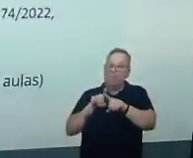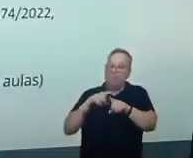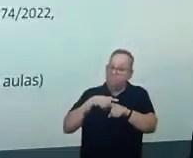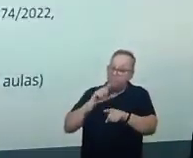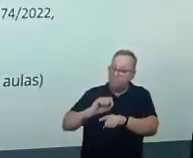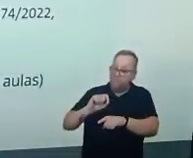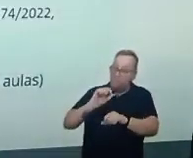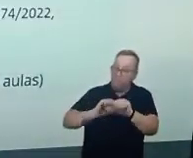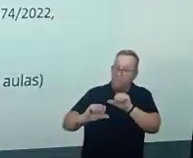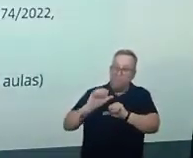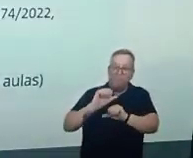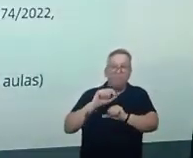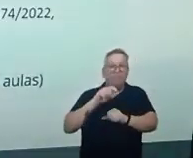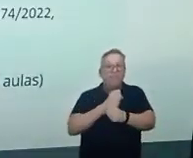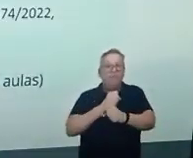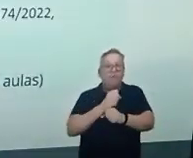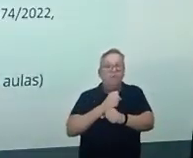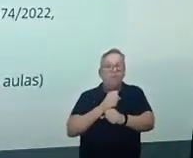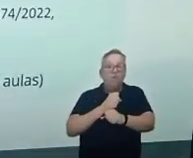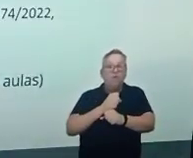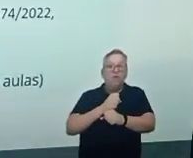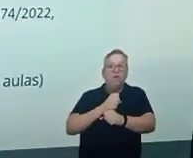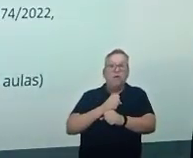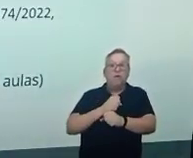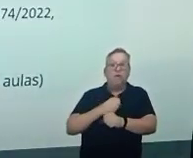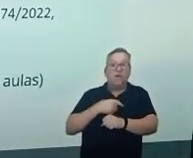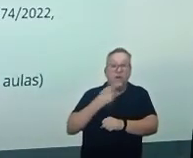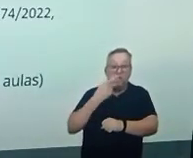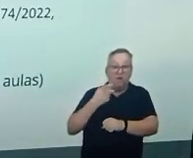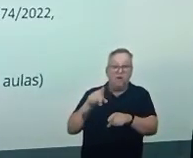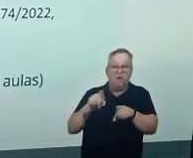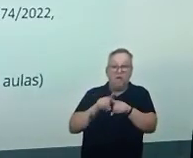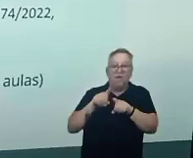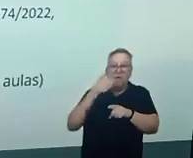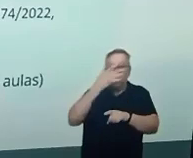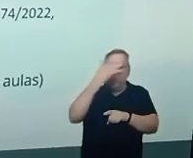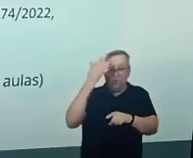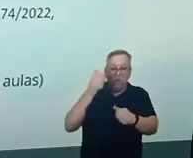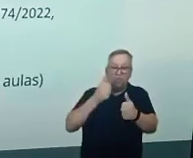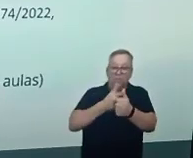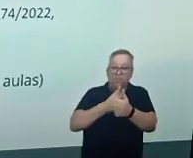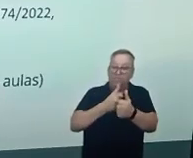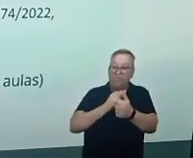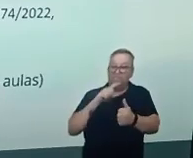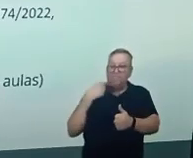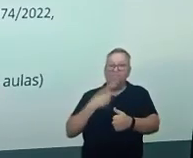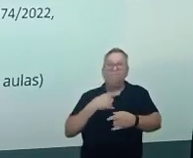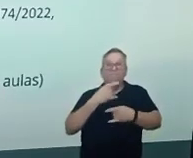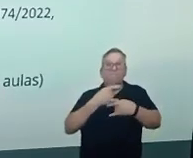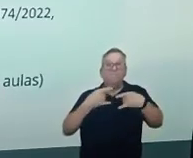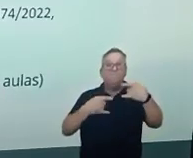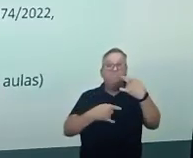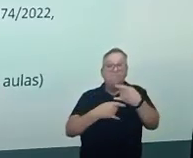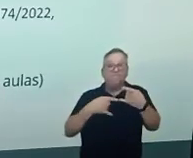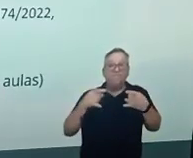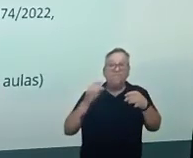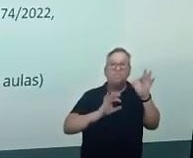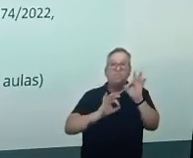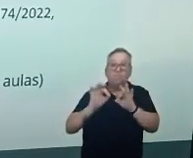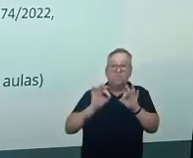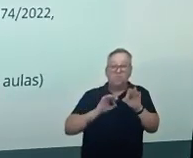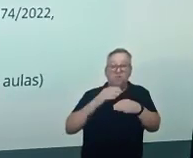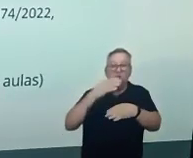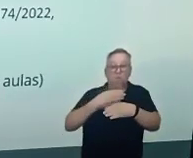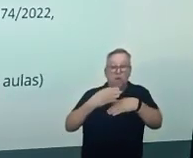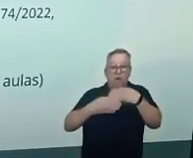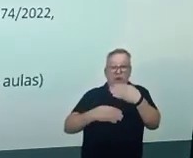tem uma alteração esse ano. Já aviso aqui que para o pessoal que está acompanhando aí na nossa live que vou ajustar esse